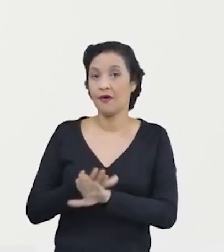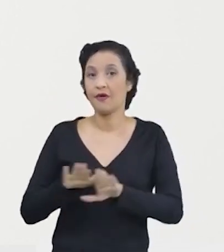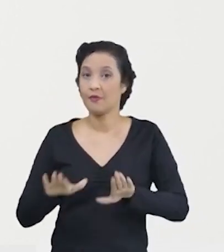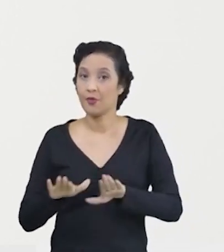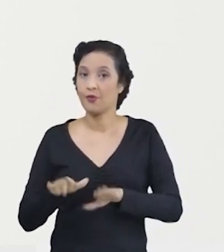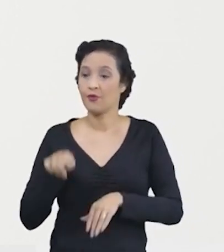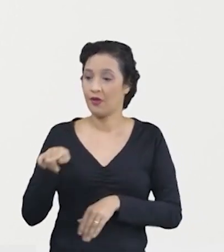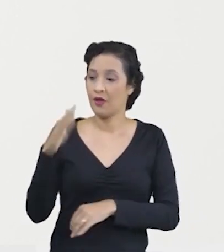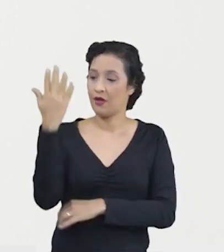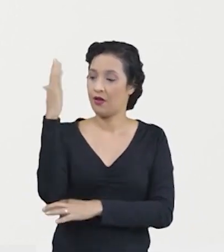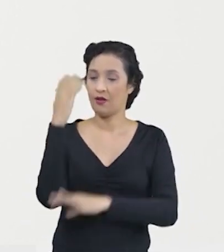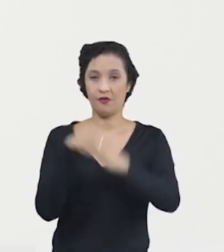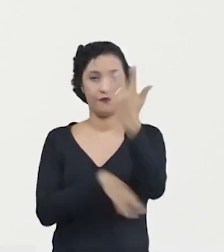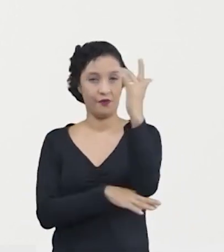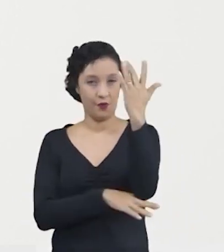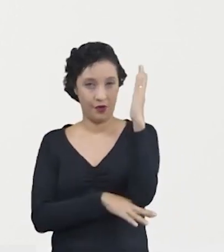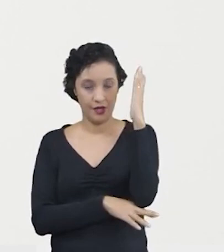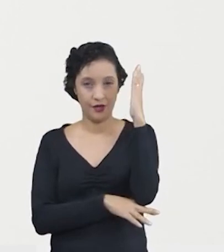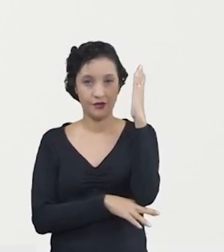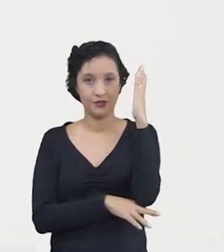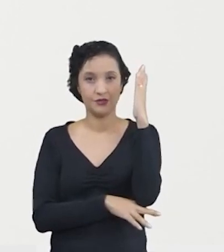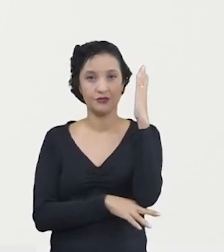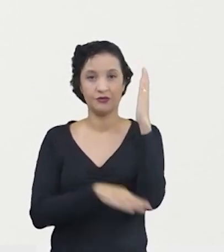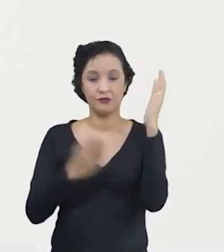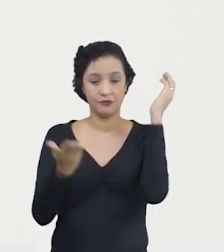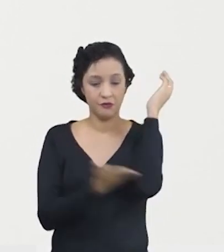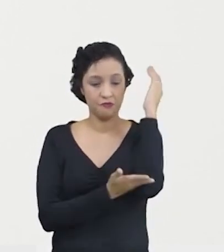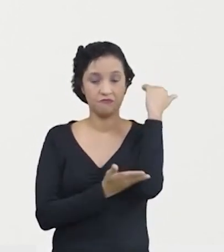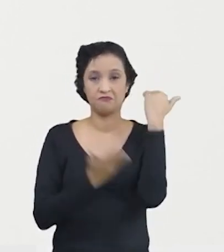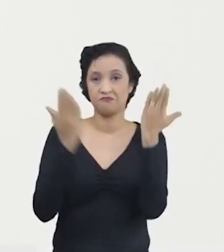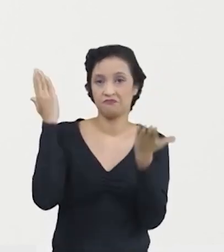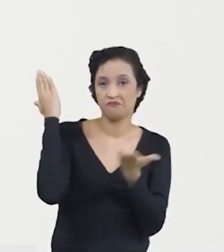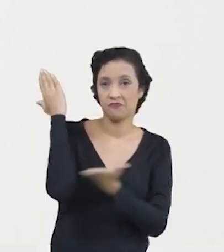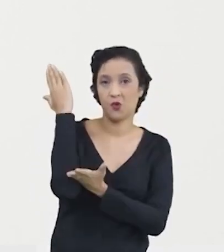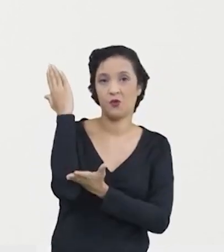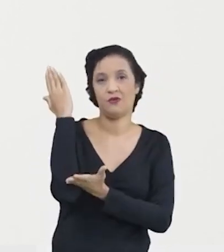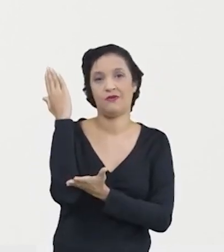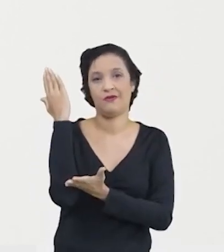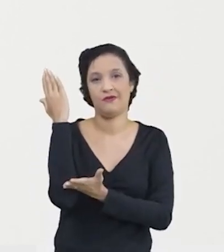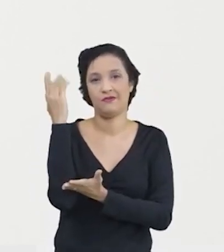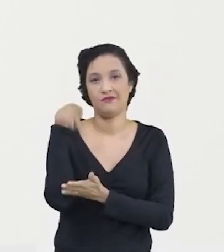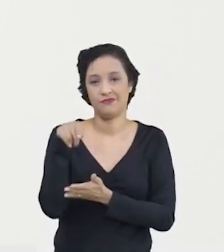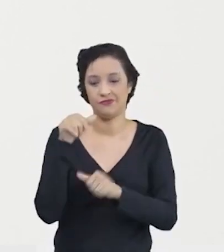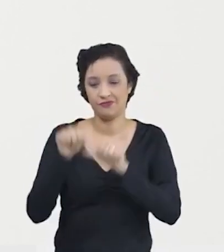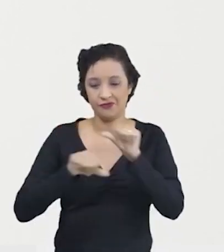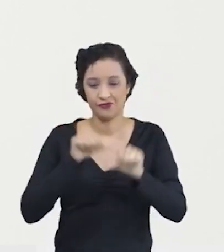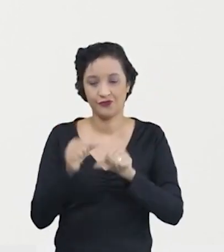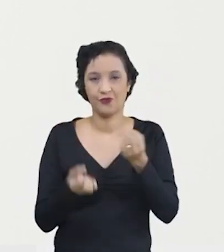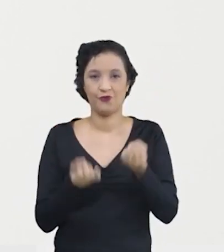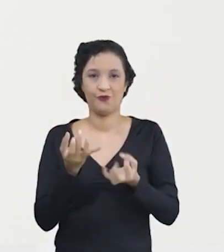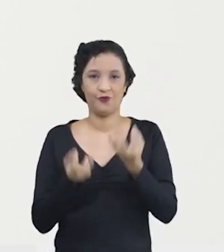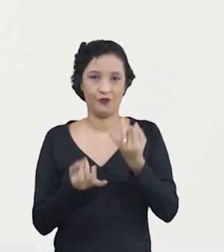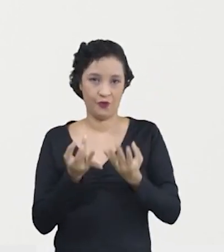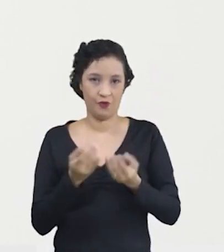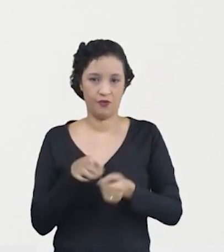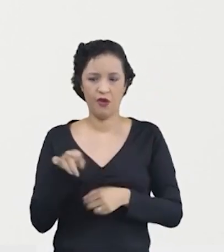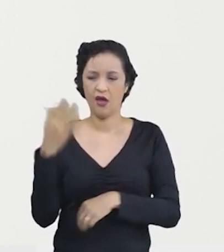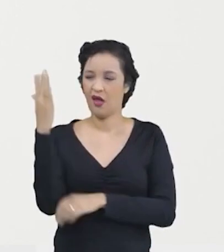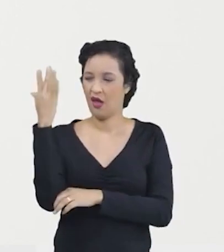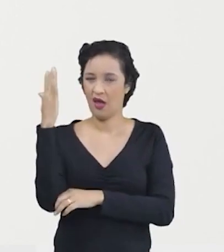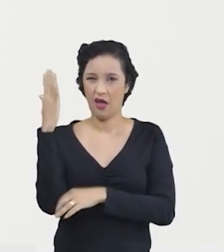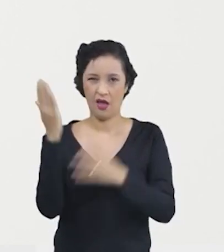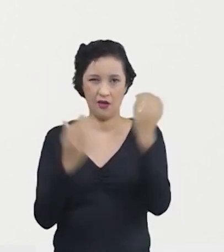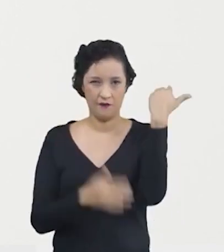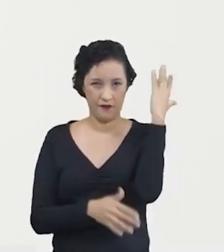a floresta, pois as árvores foram cortadas e viraram lenha. Quando vira lenha, a árvore ainda tem vida,